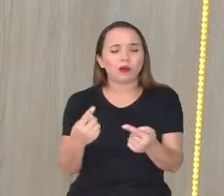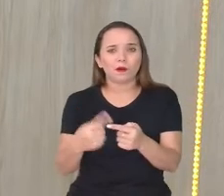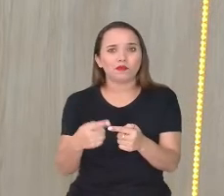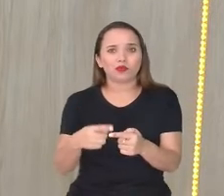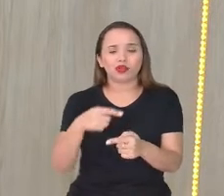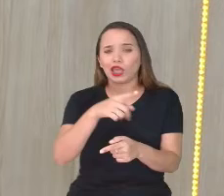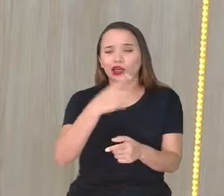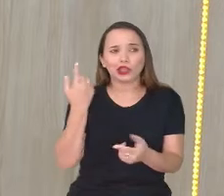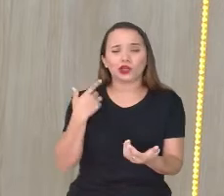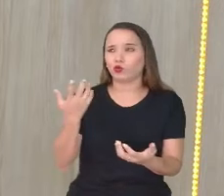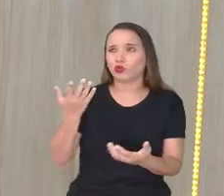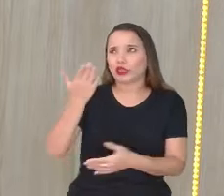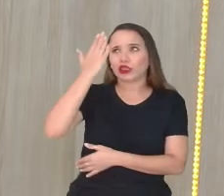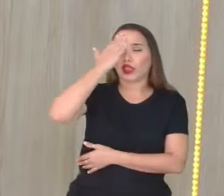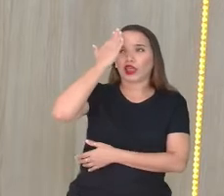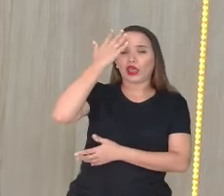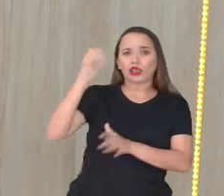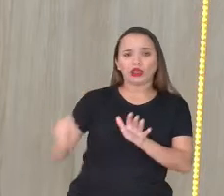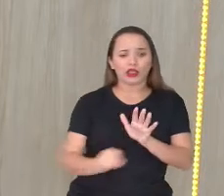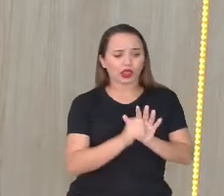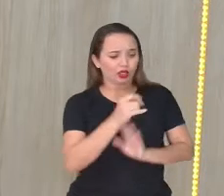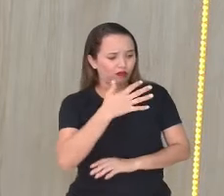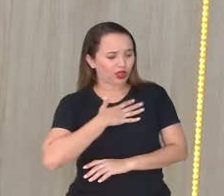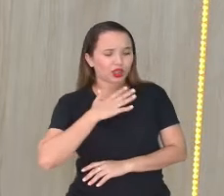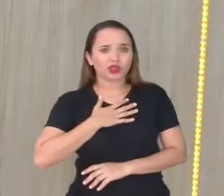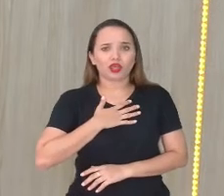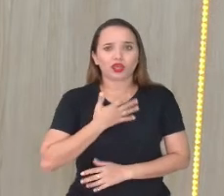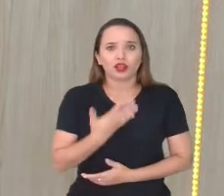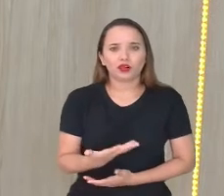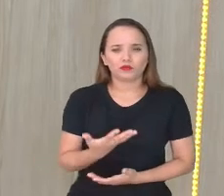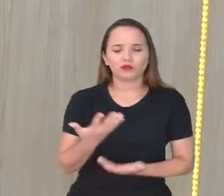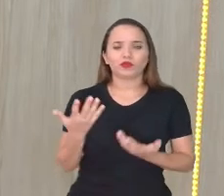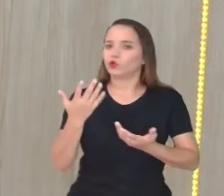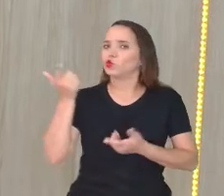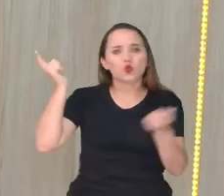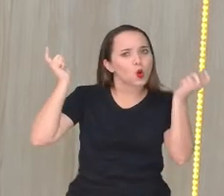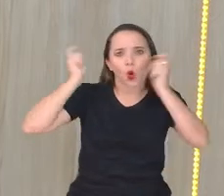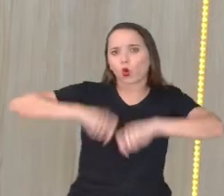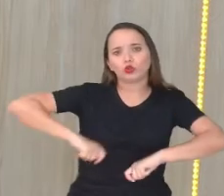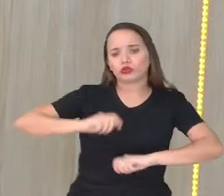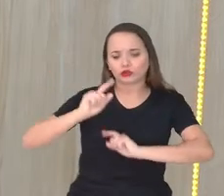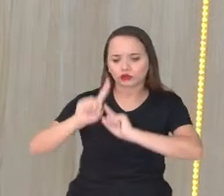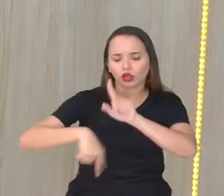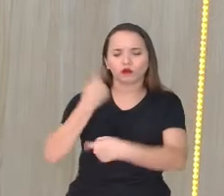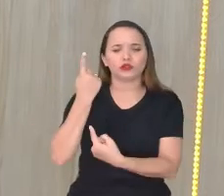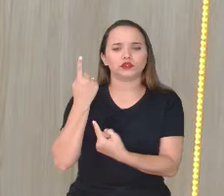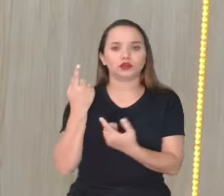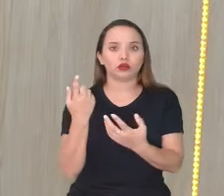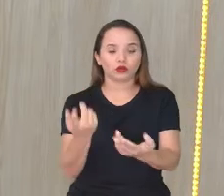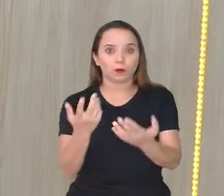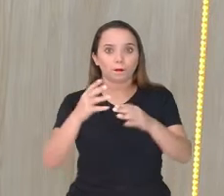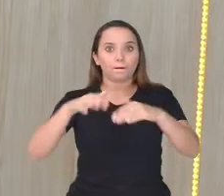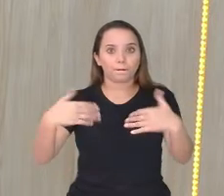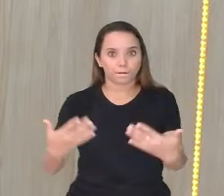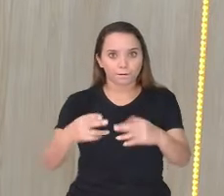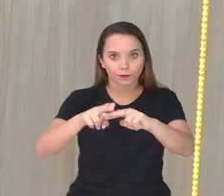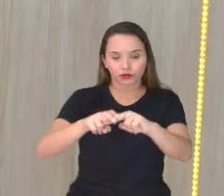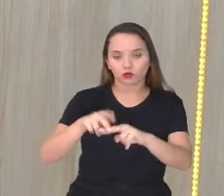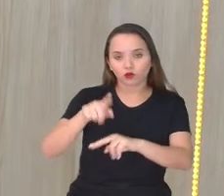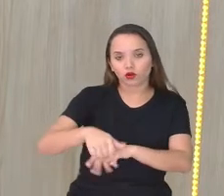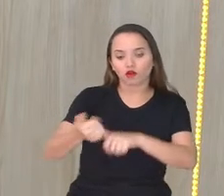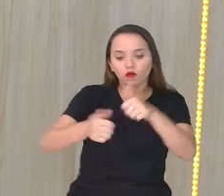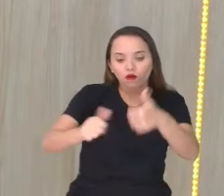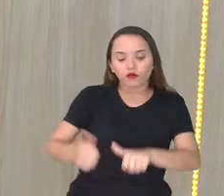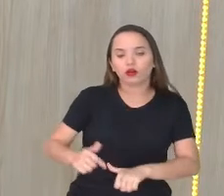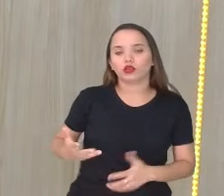se identificar, ele não consegue avançar. Entende? Então, assim, a avaliação é uma ferramenta